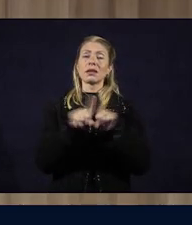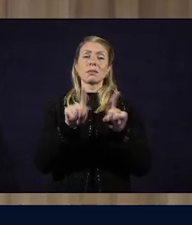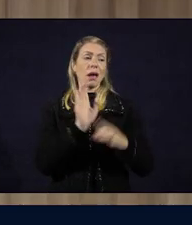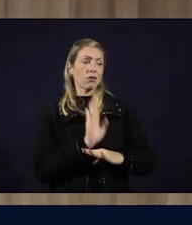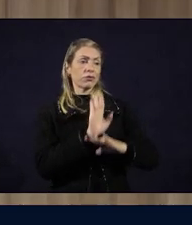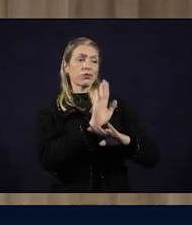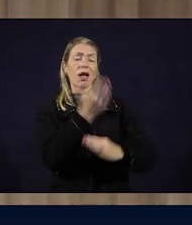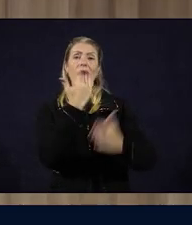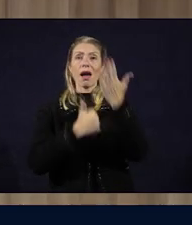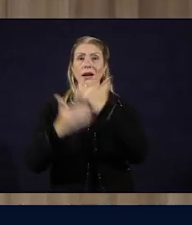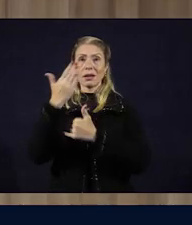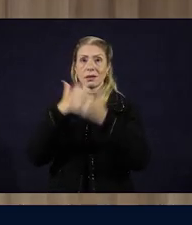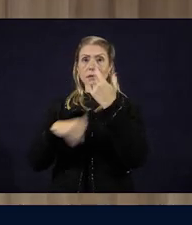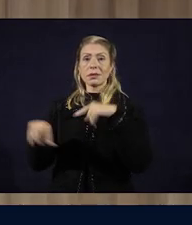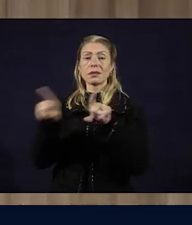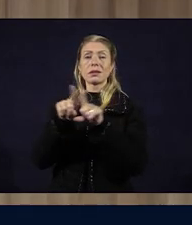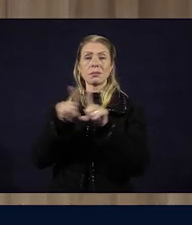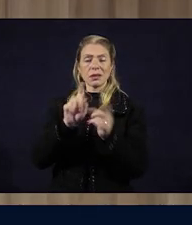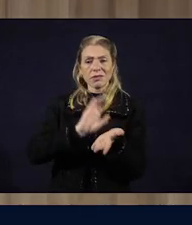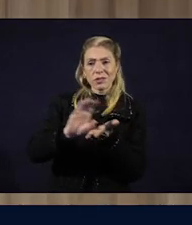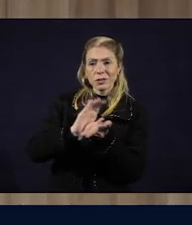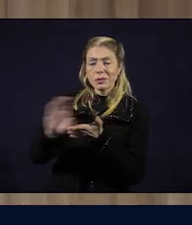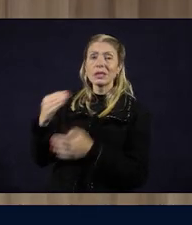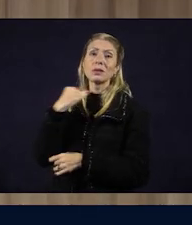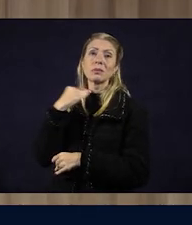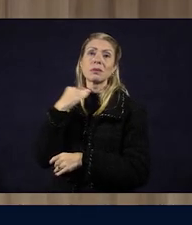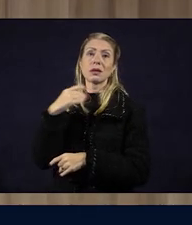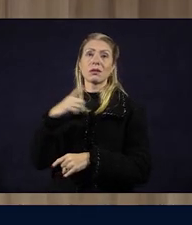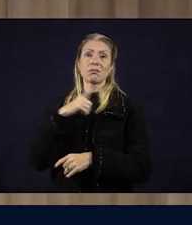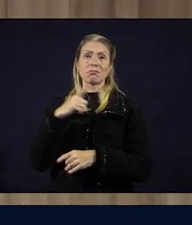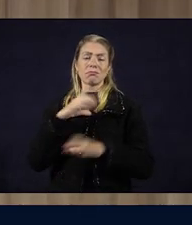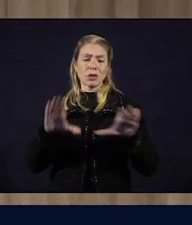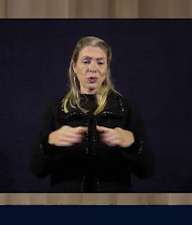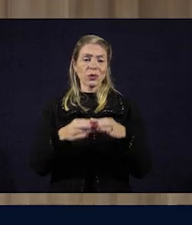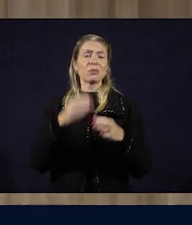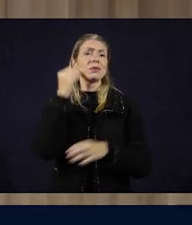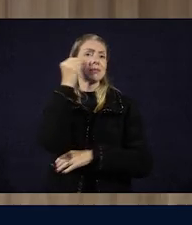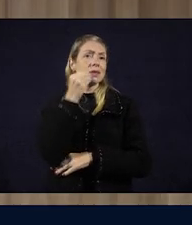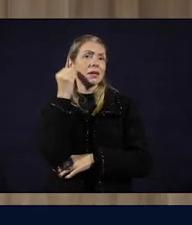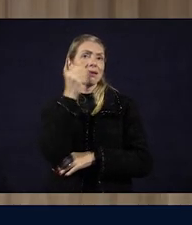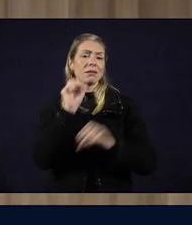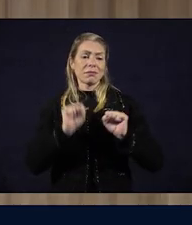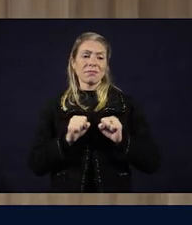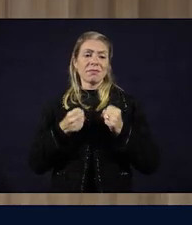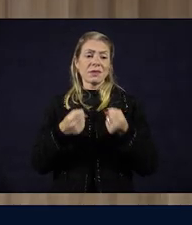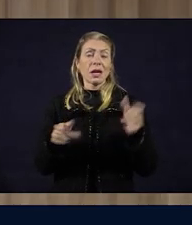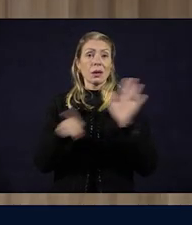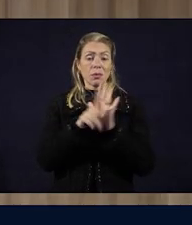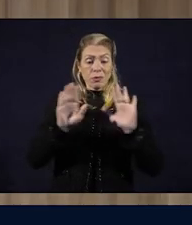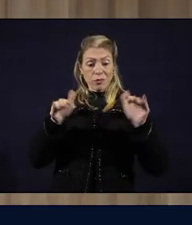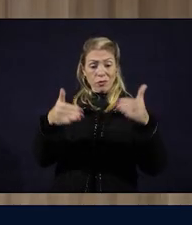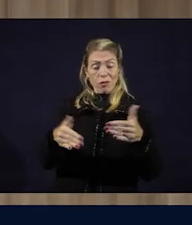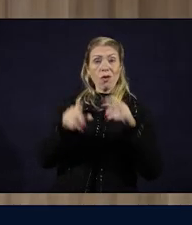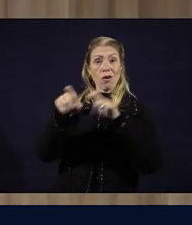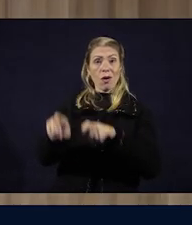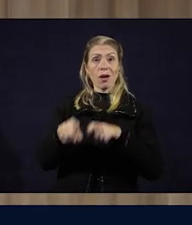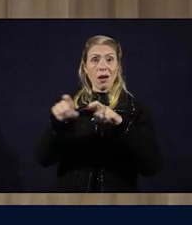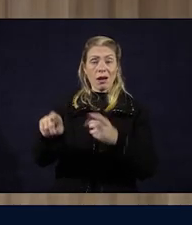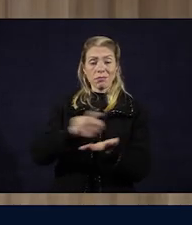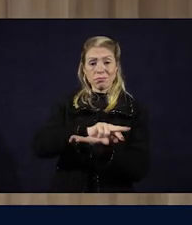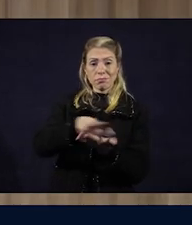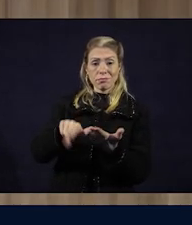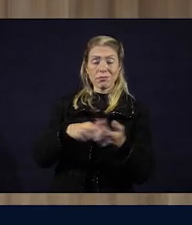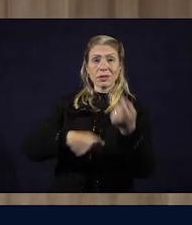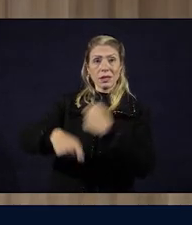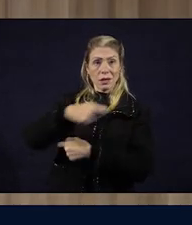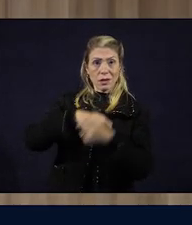na área de inverso também a gente conta com um time experiente e dedicado ao agronegócio apenas os últimos